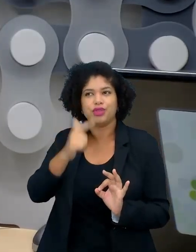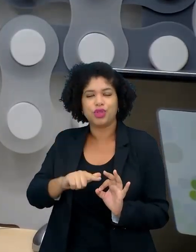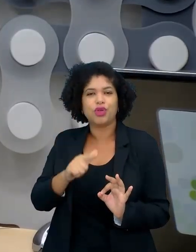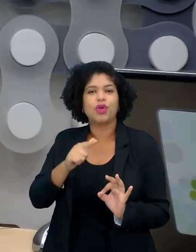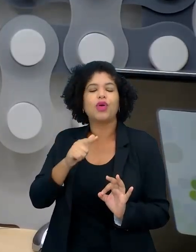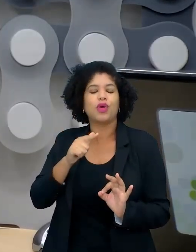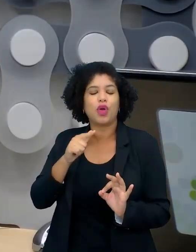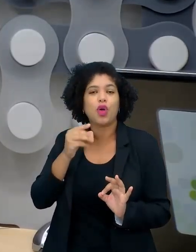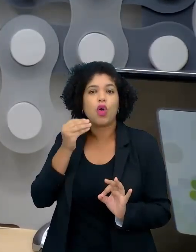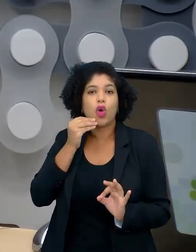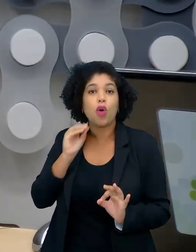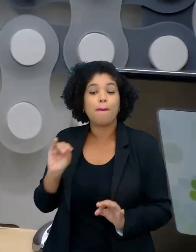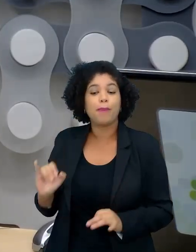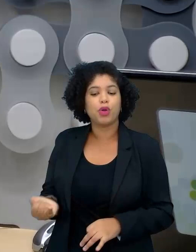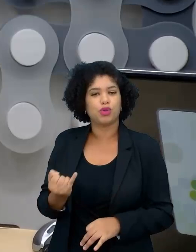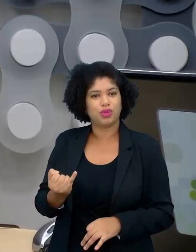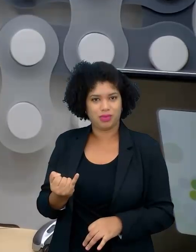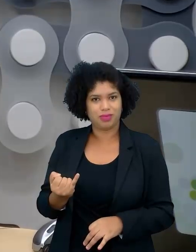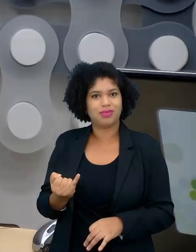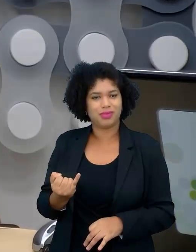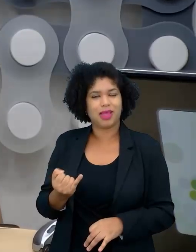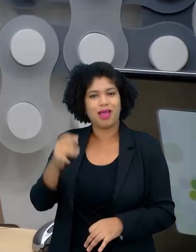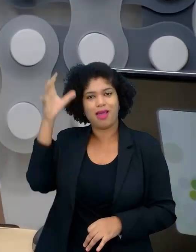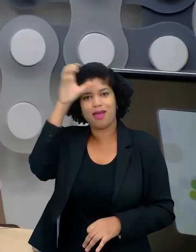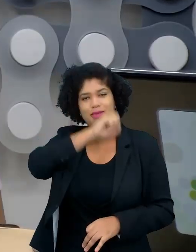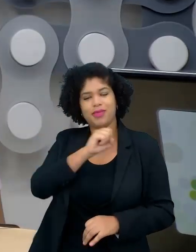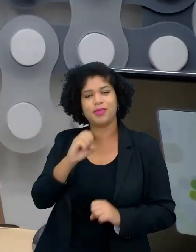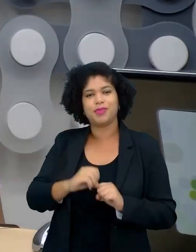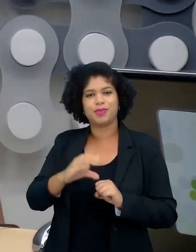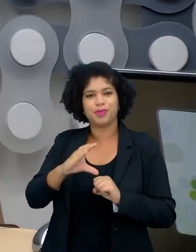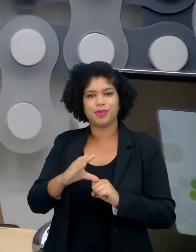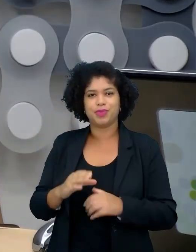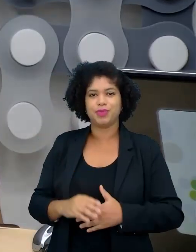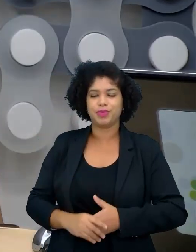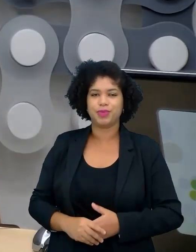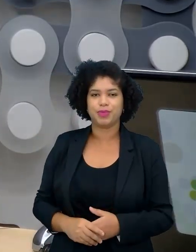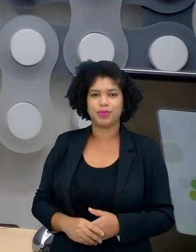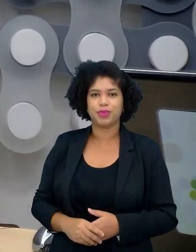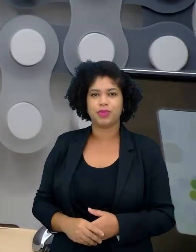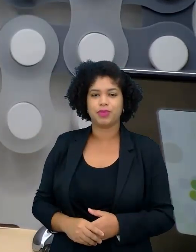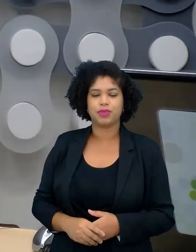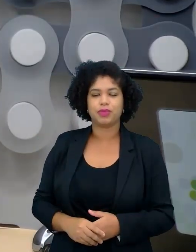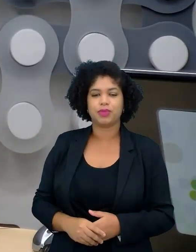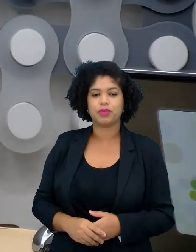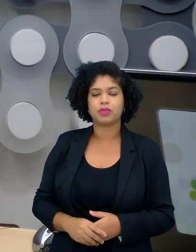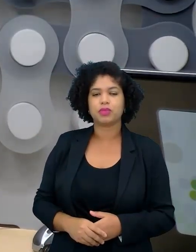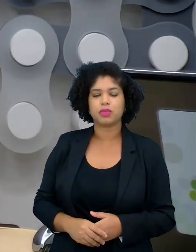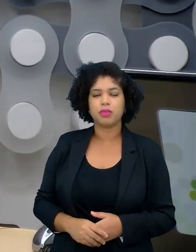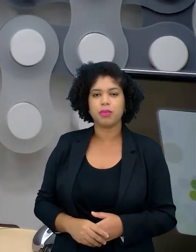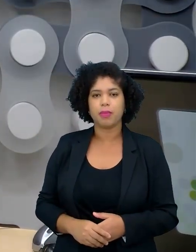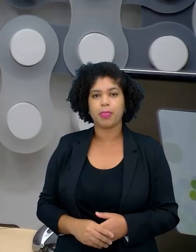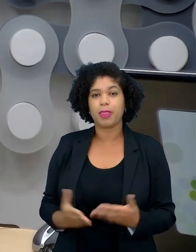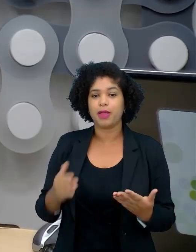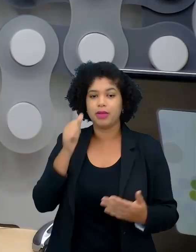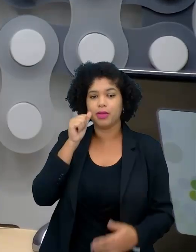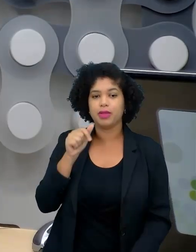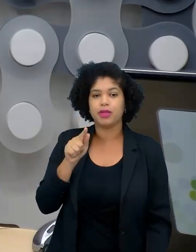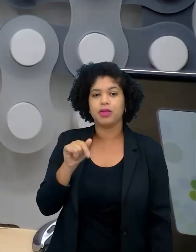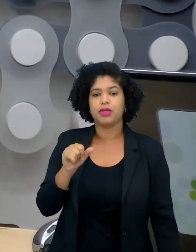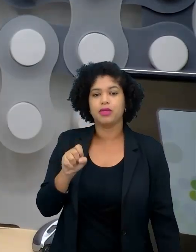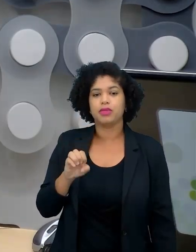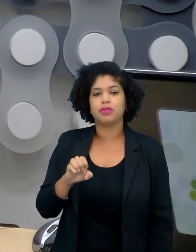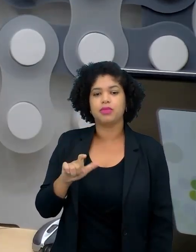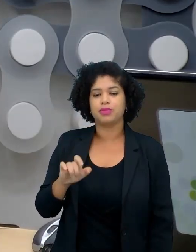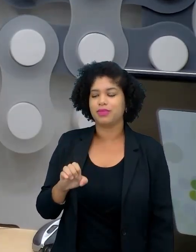né? Promover e oportunizar a aprendizagem também. Muito bem. E aí agora a professora Gisele, então,